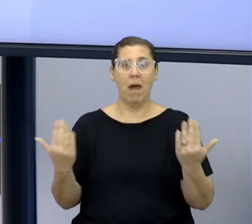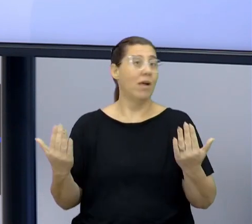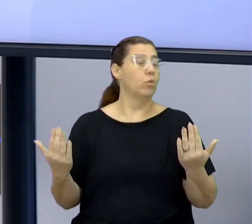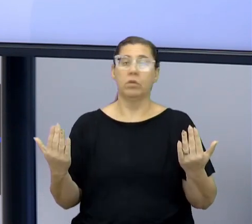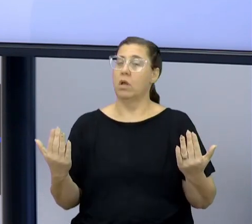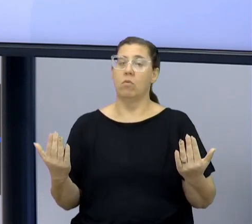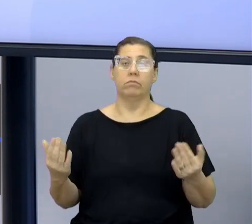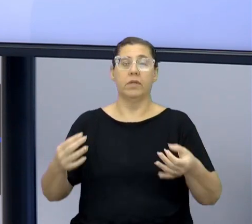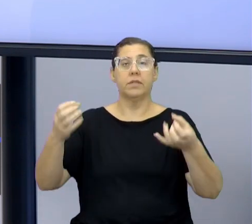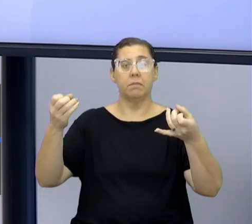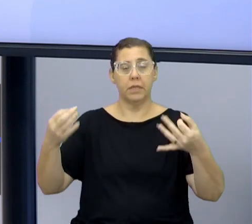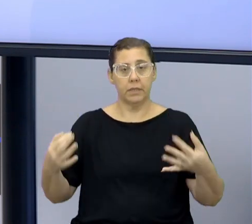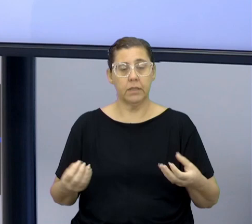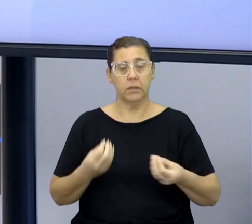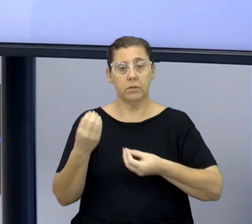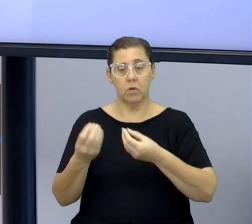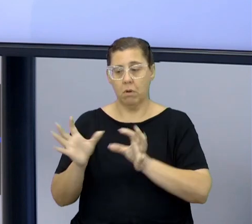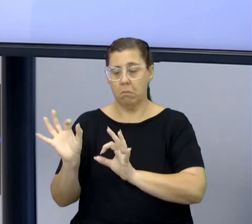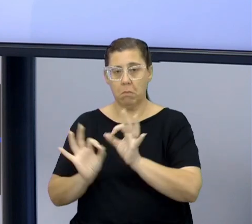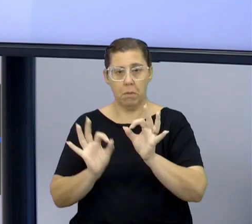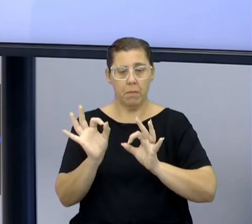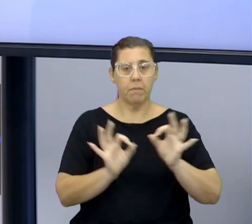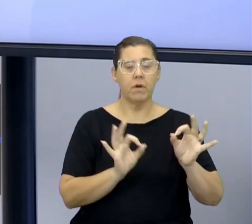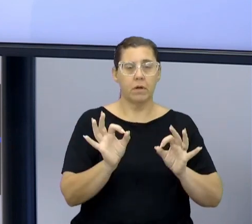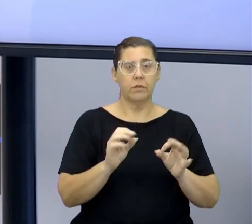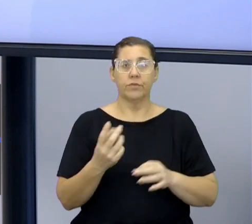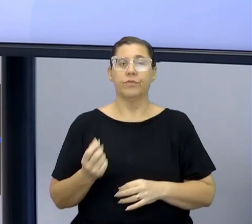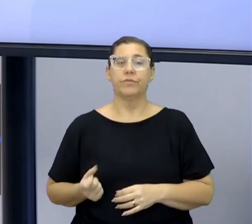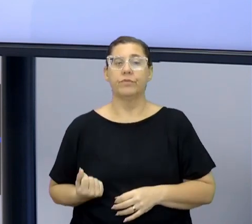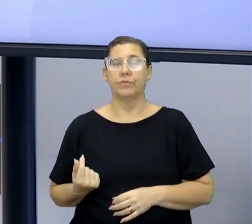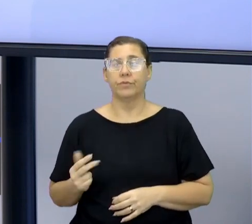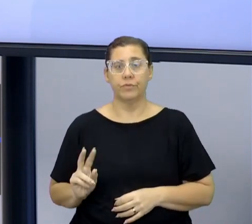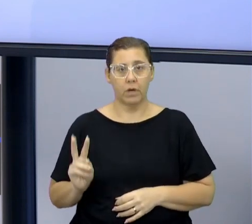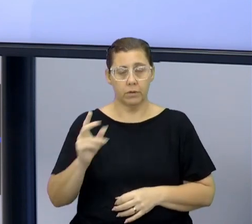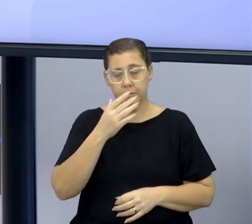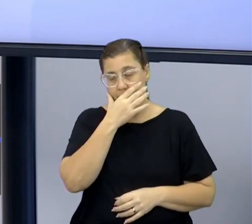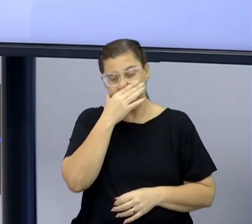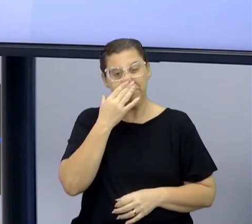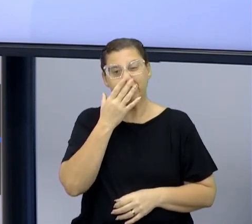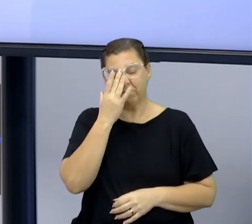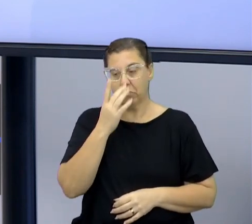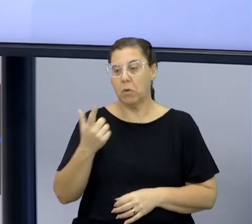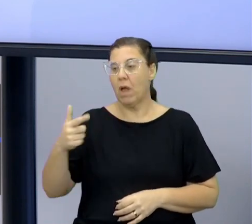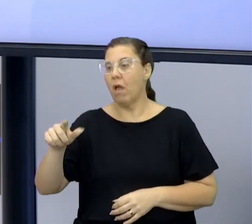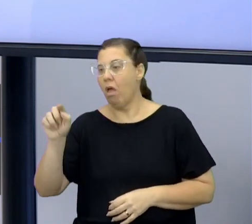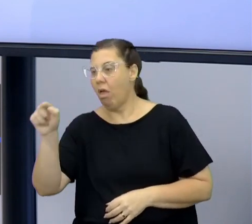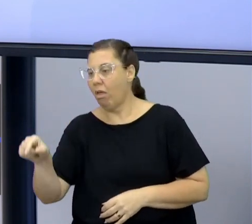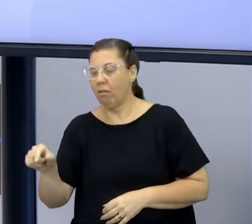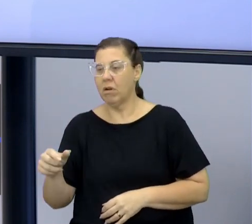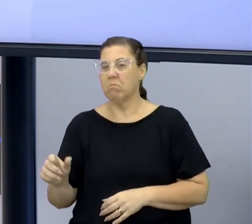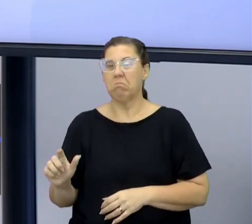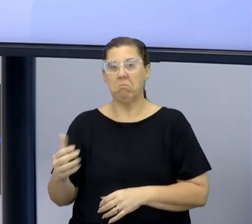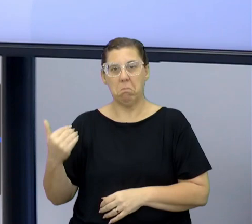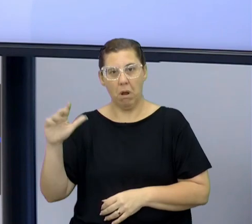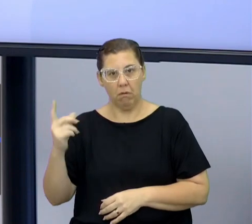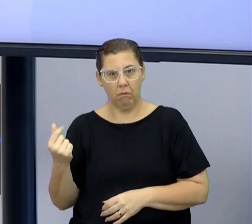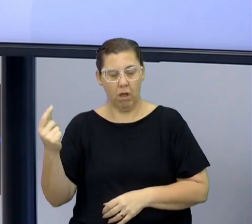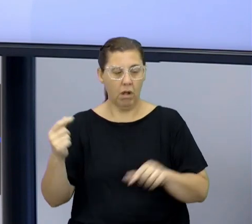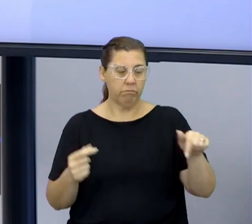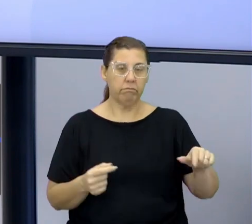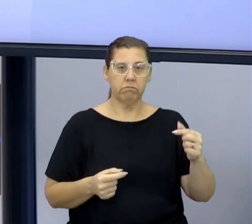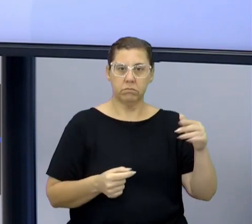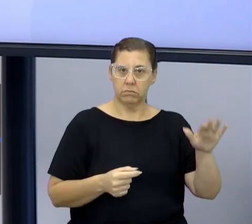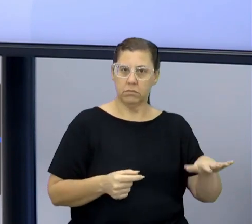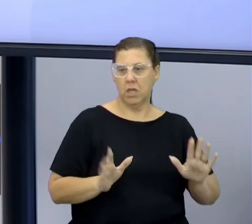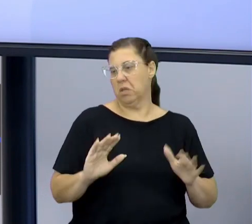gente está fazendo só a projeção de valores. E não porque o do outro é mais ou menos, tá?